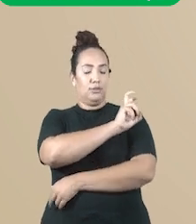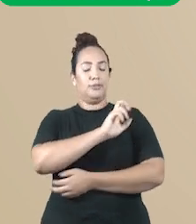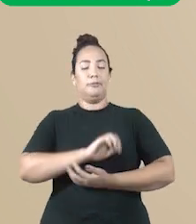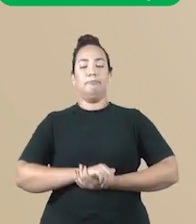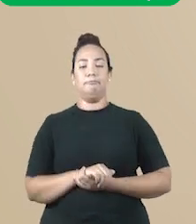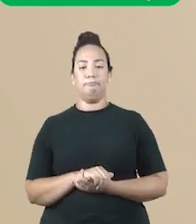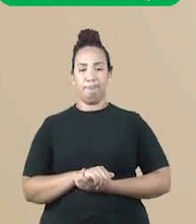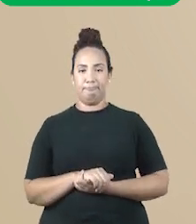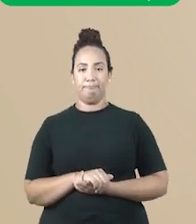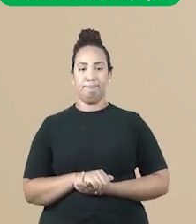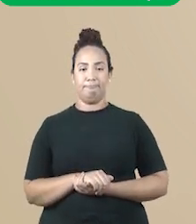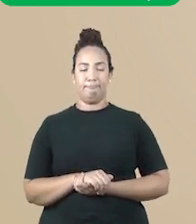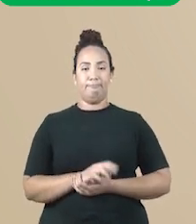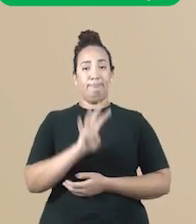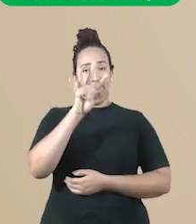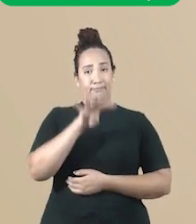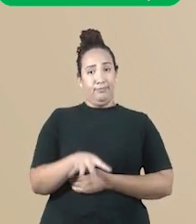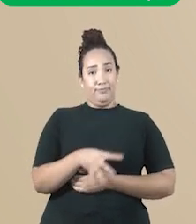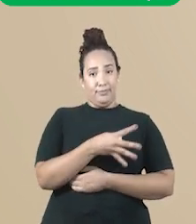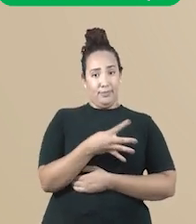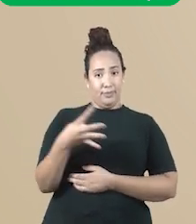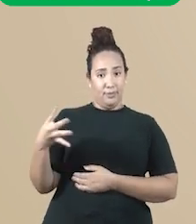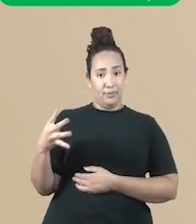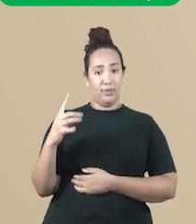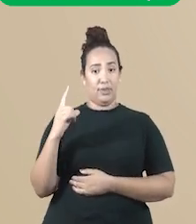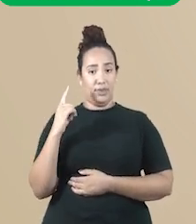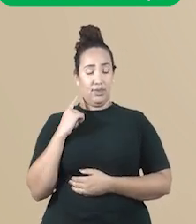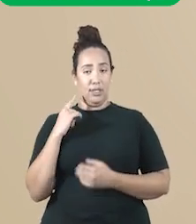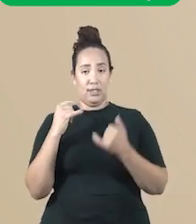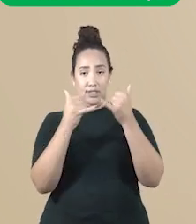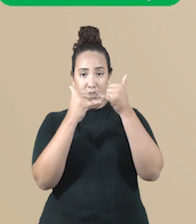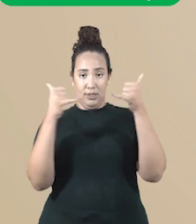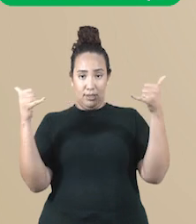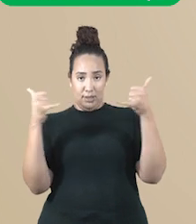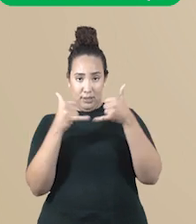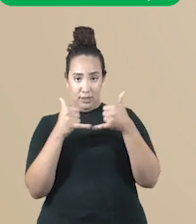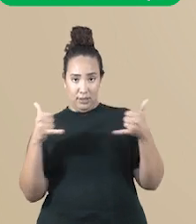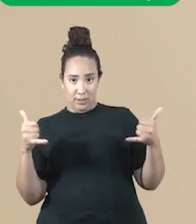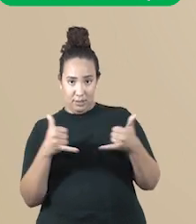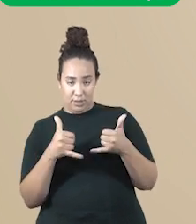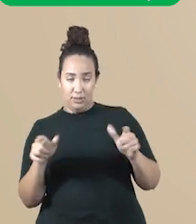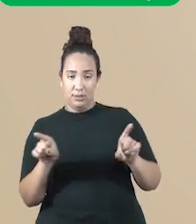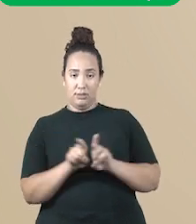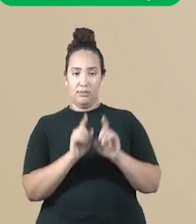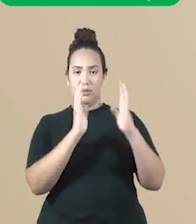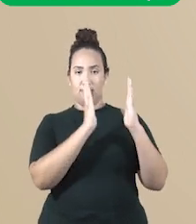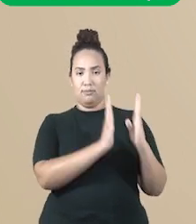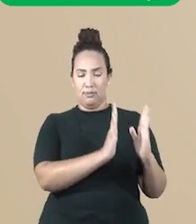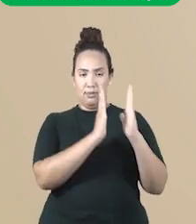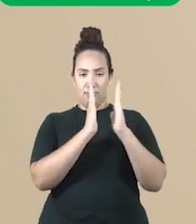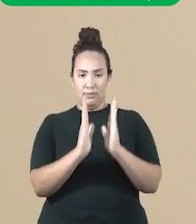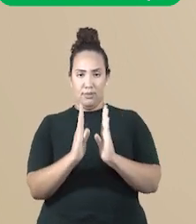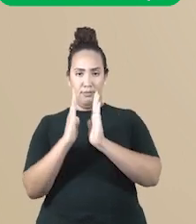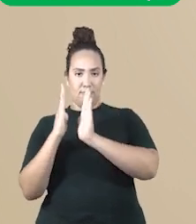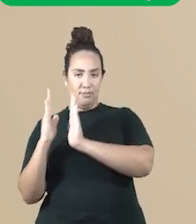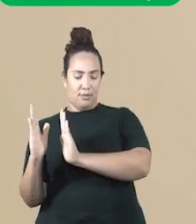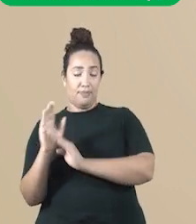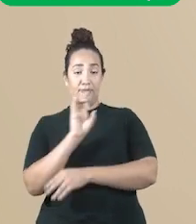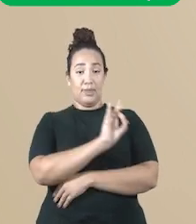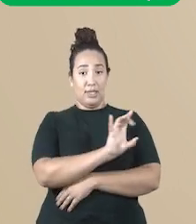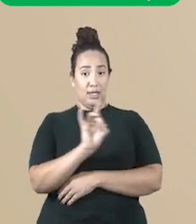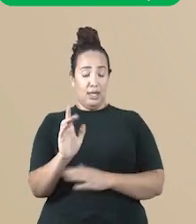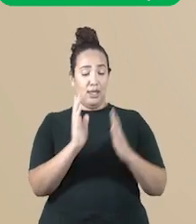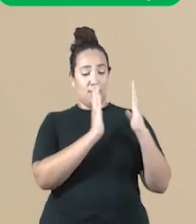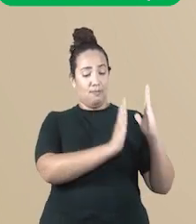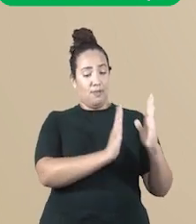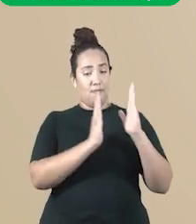corpo. As tabelas são formadas por linhas e colunas. Nessa tabela, cada coluna é